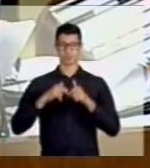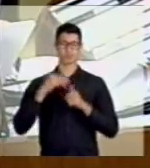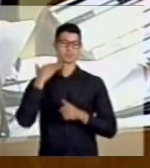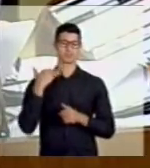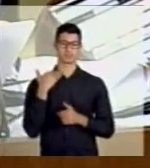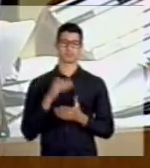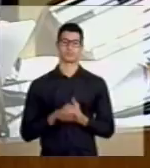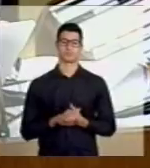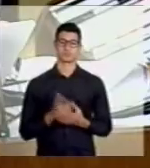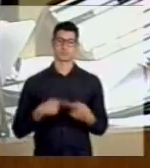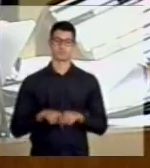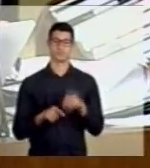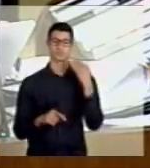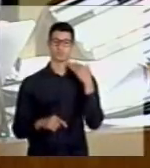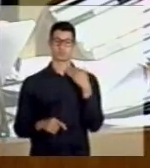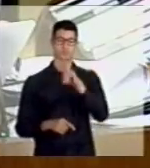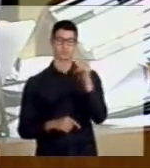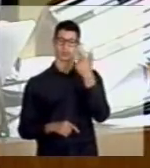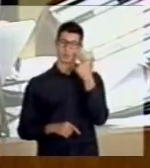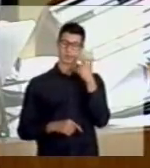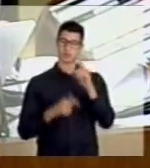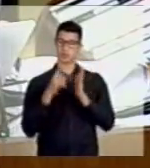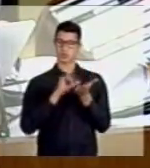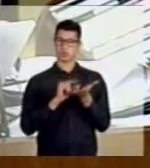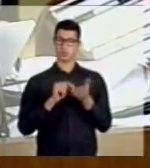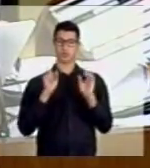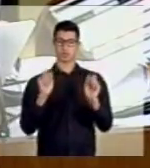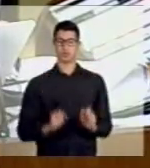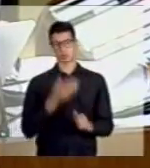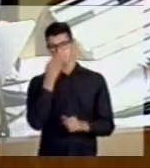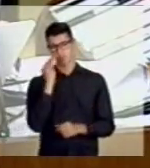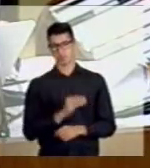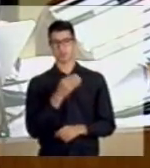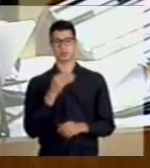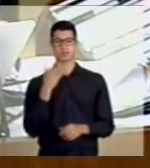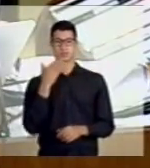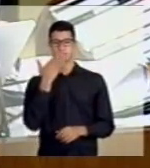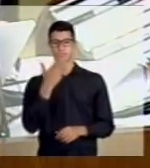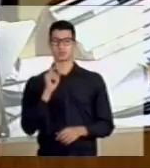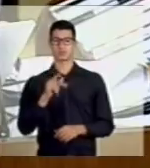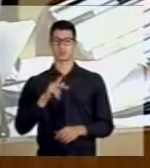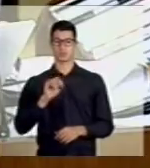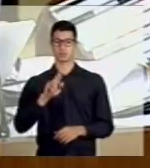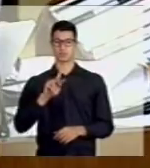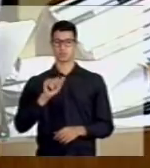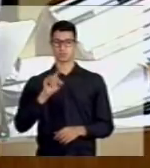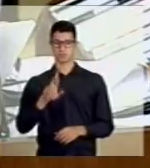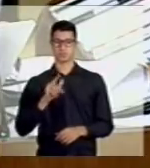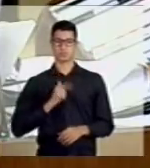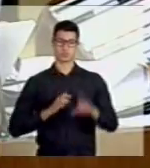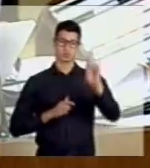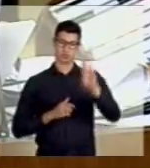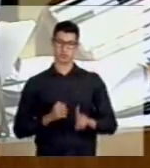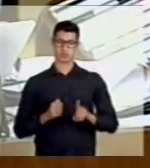né? Então, os bancos vão analisar os requerimentos e poderão negar o pedido, sendo que o poupador terá direito de